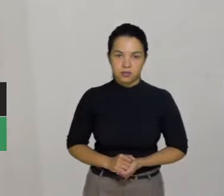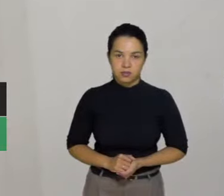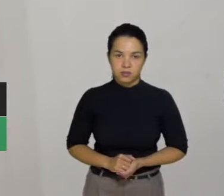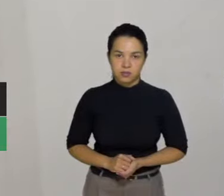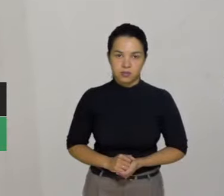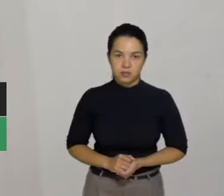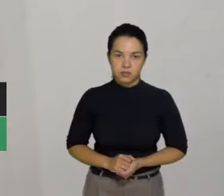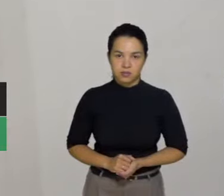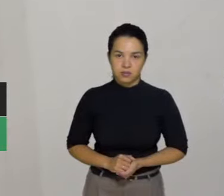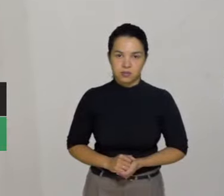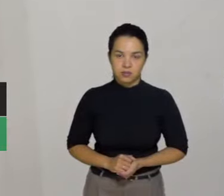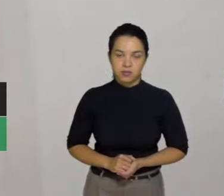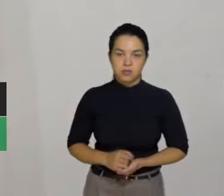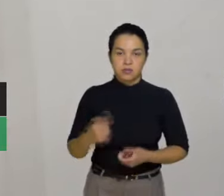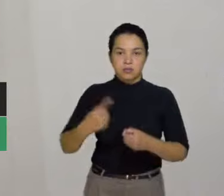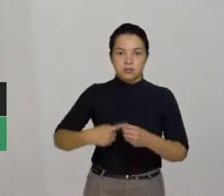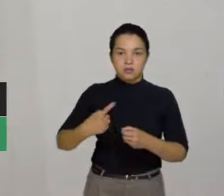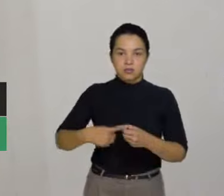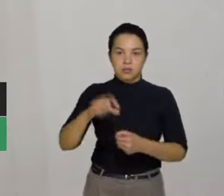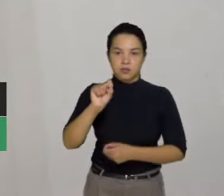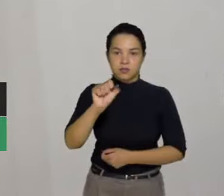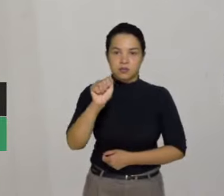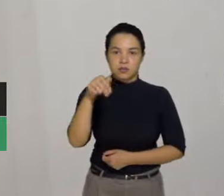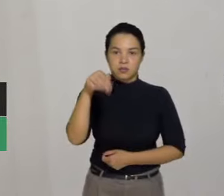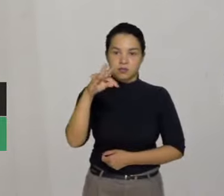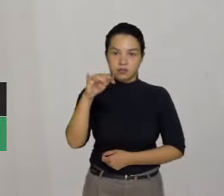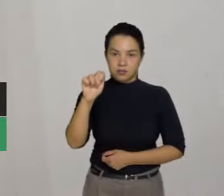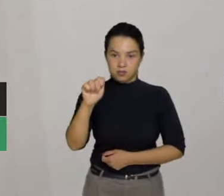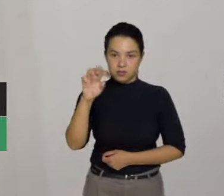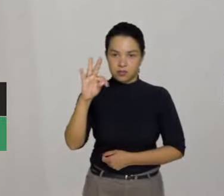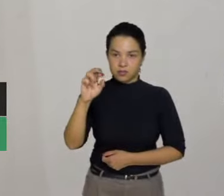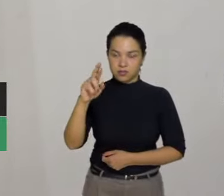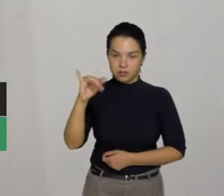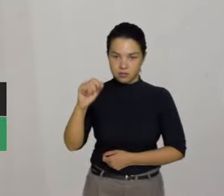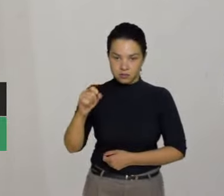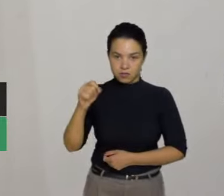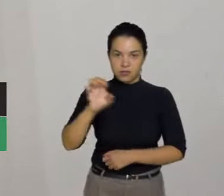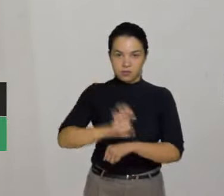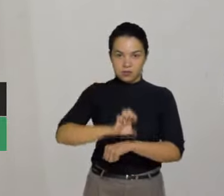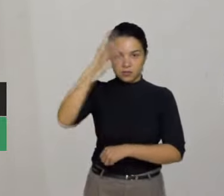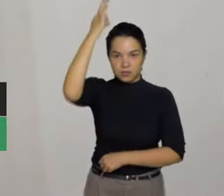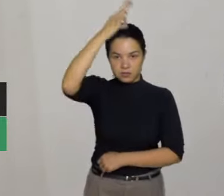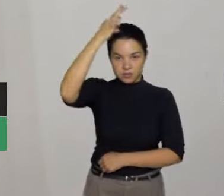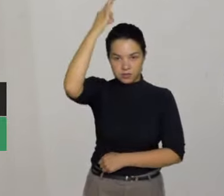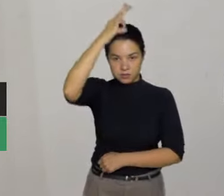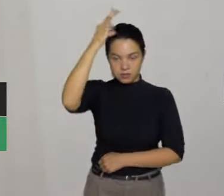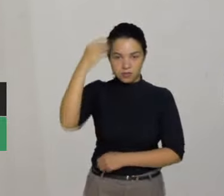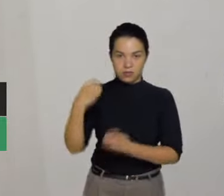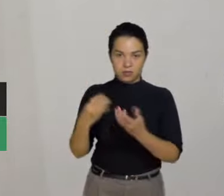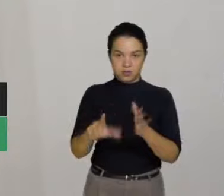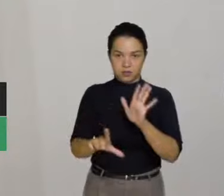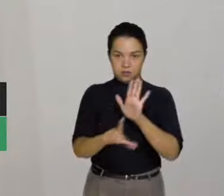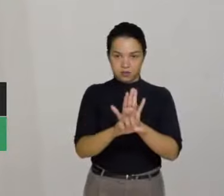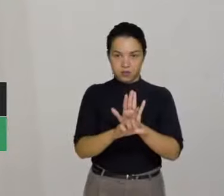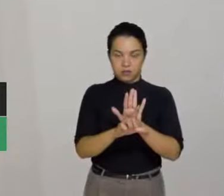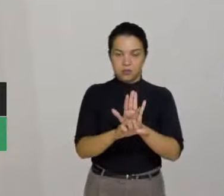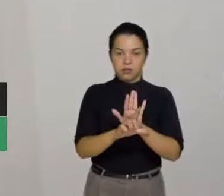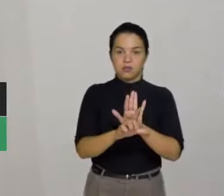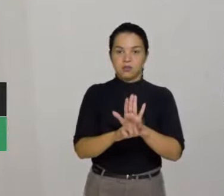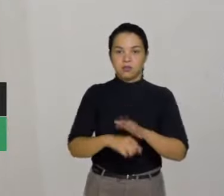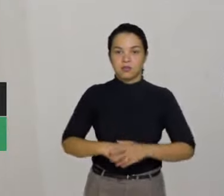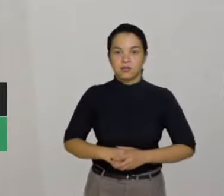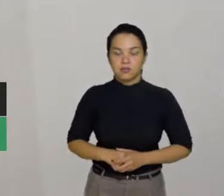a cidade de Santa Teresa, no Espírito Santo, recebeu, por meio da Lei 13.617 de 2018,